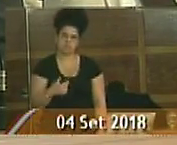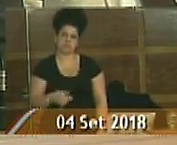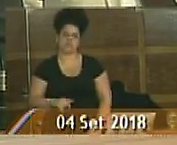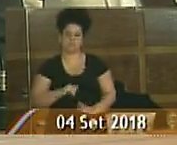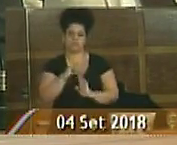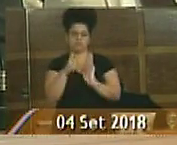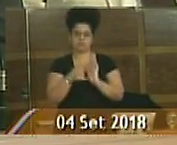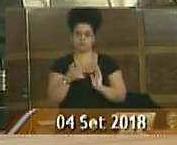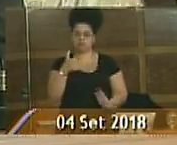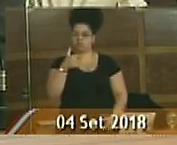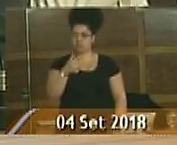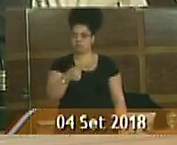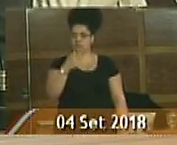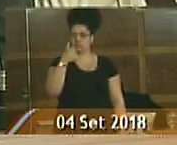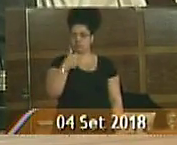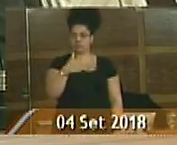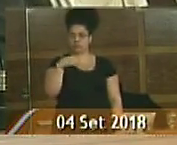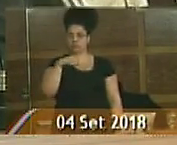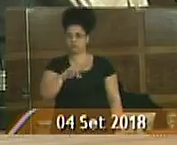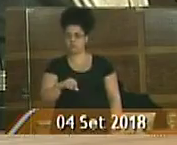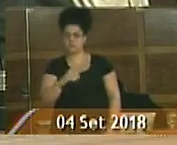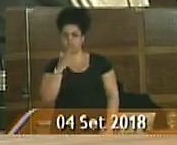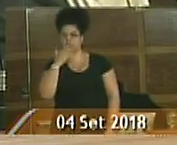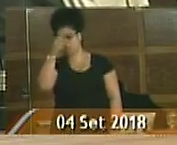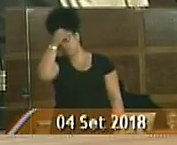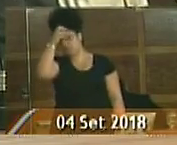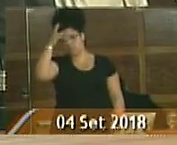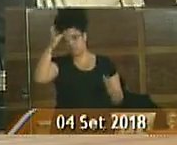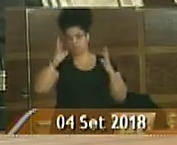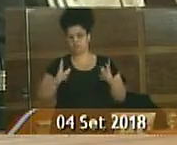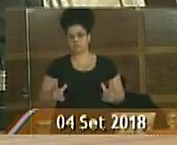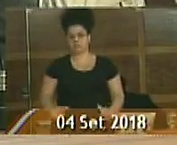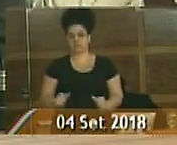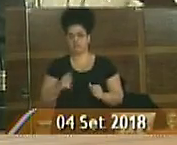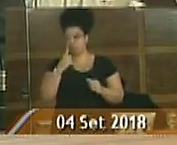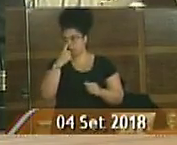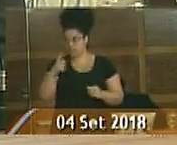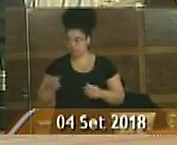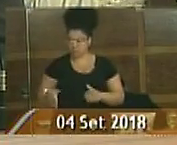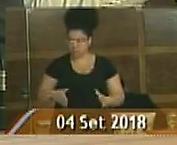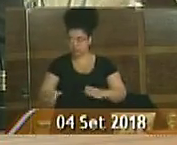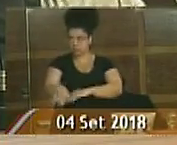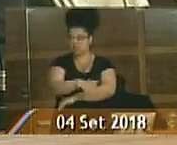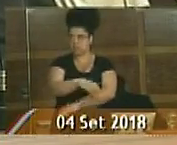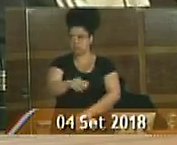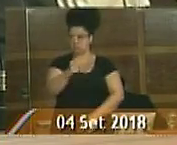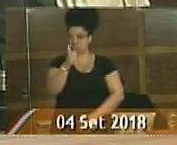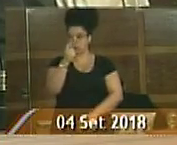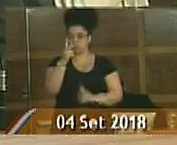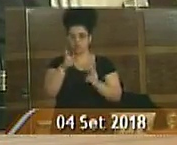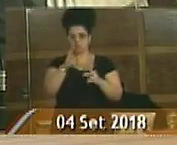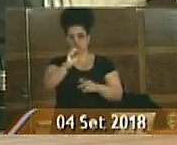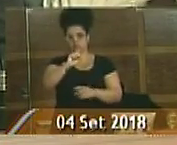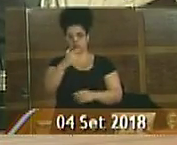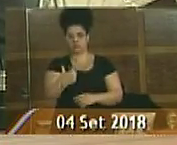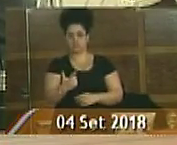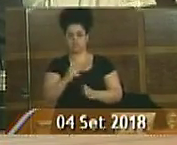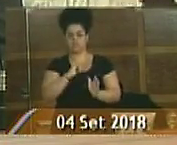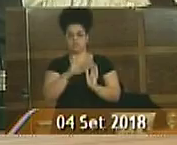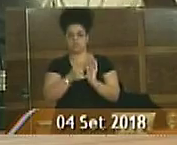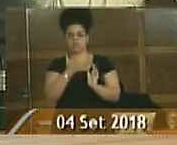799, a Prefeitura Municipal com urgência, limpeza e manutenção da rede de esgoto na rua 17, bairro Monte Castelo.